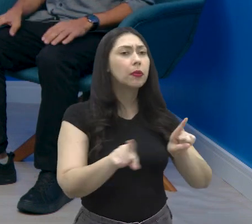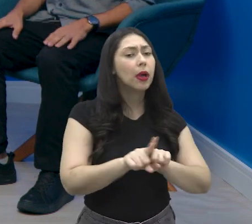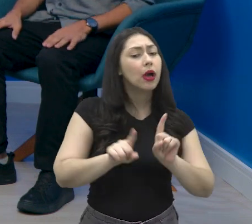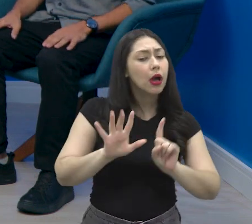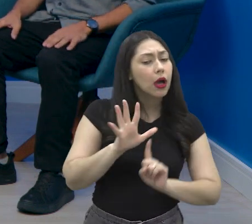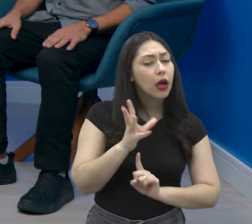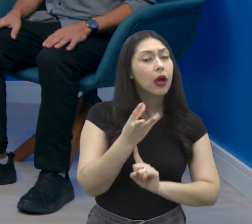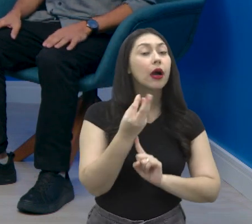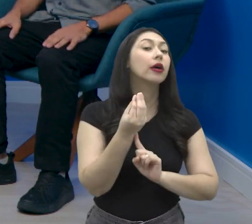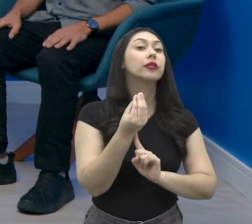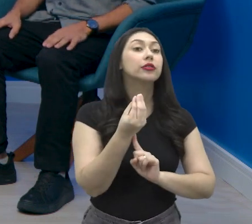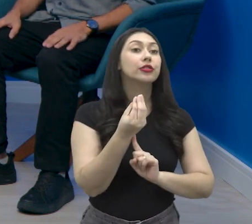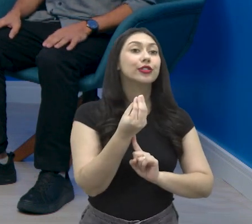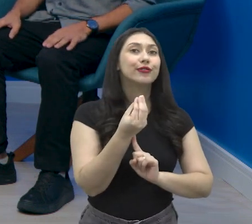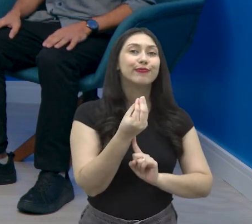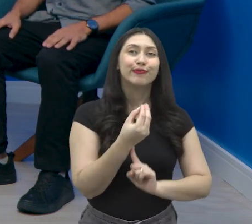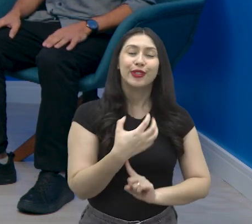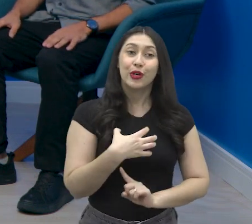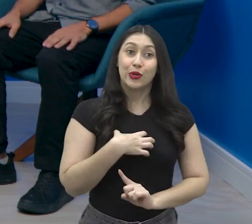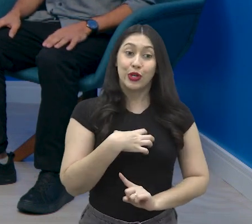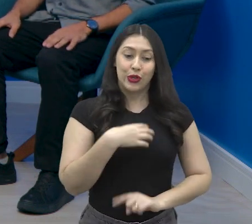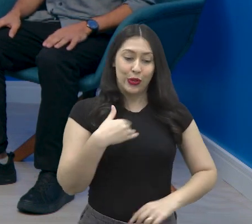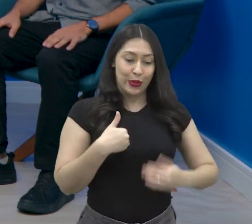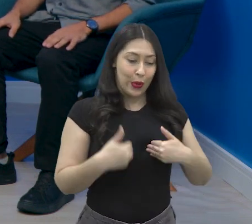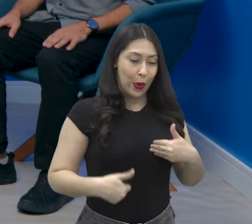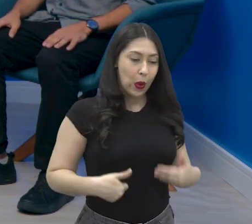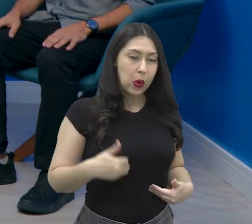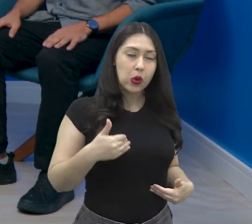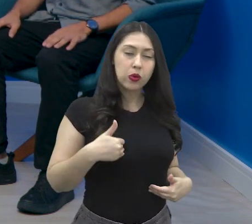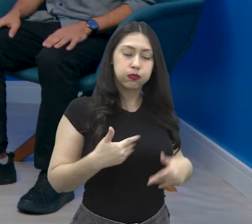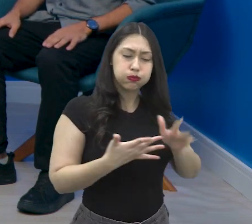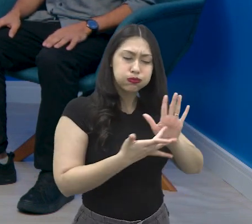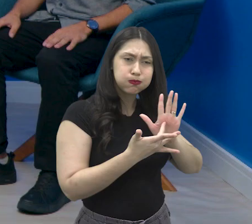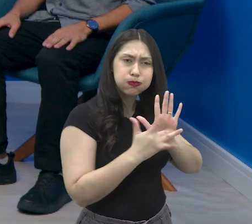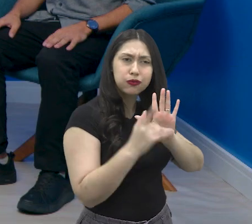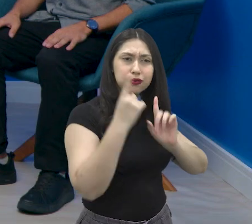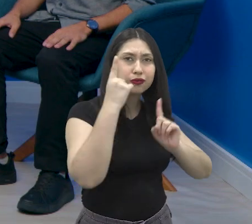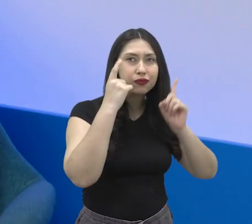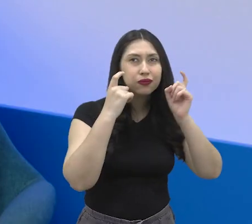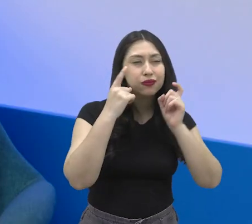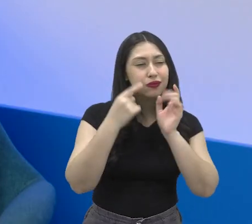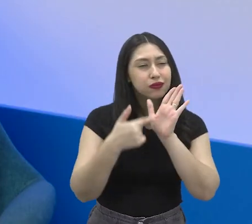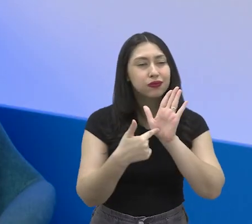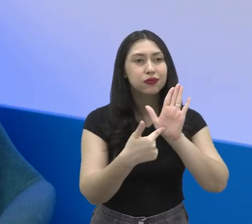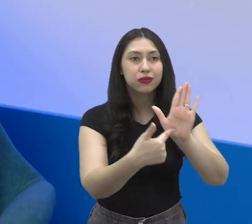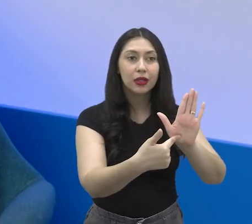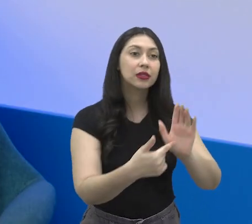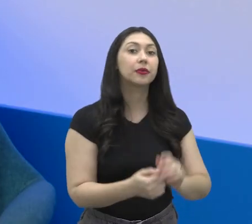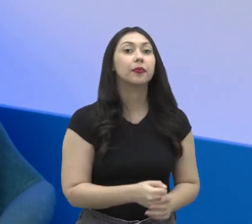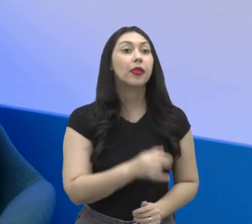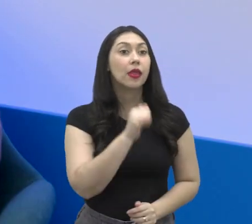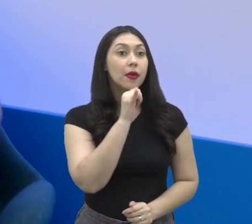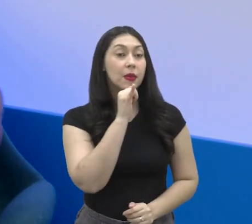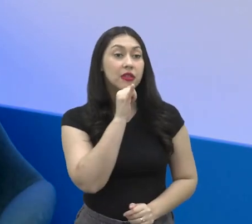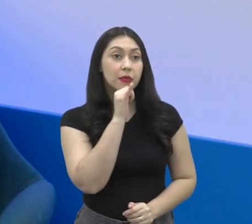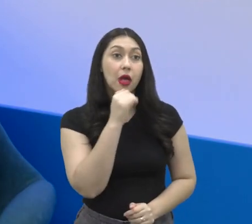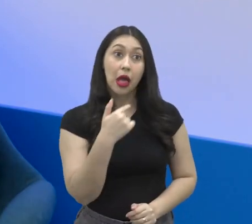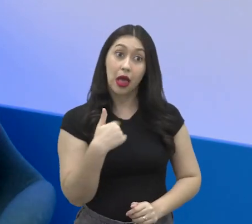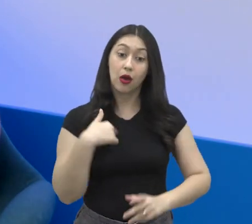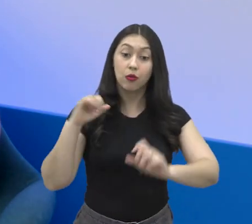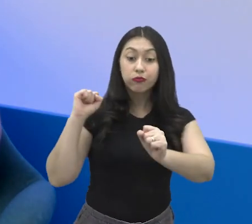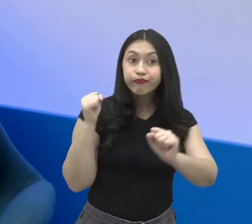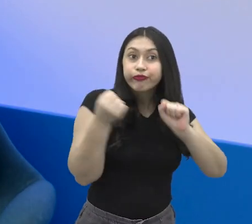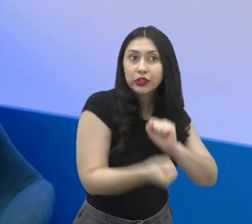arte também. É uma forma de expressão corporal. Então, vamos dar um exemplo. Quando a gente entra um golpe de judô, que eu